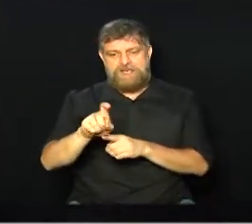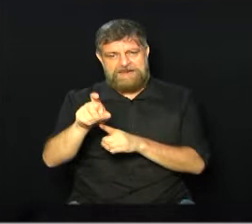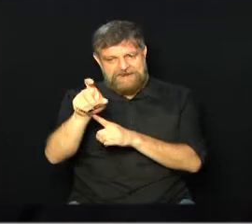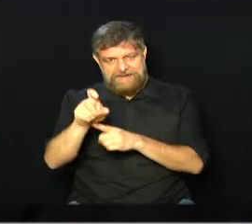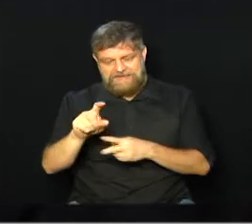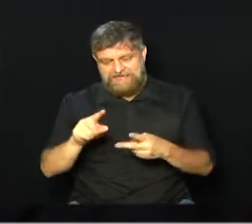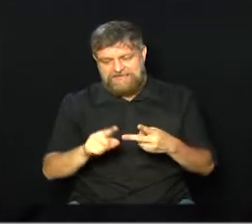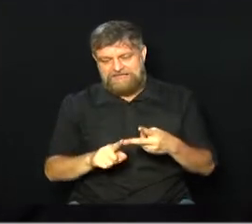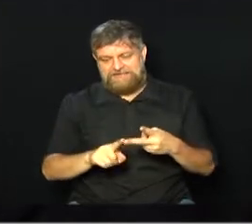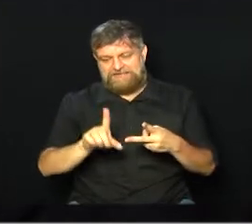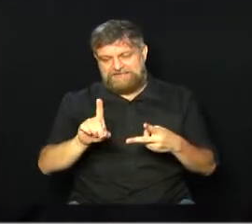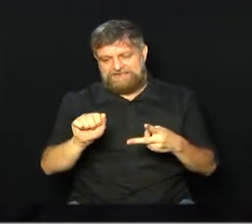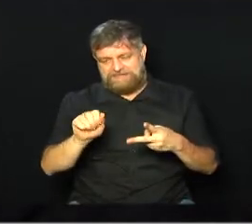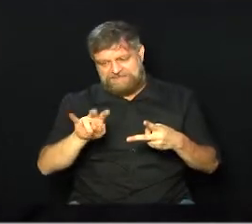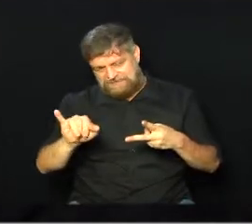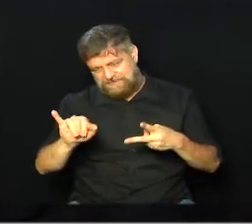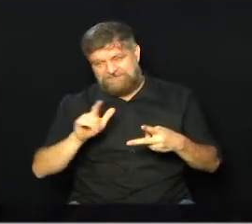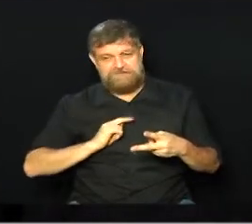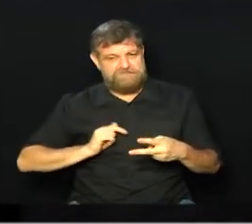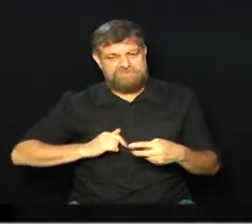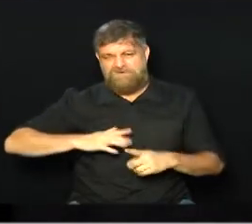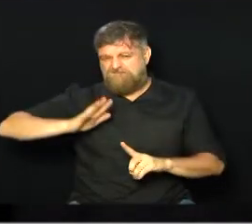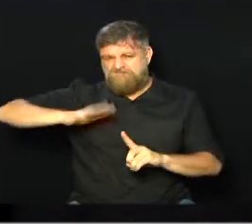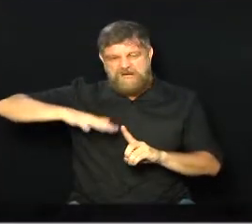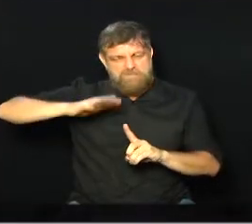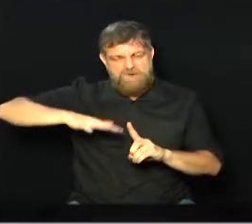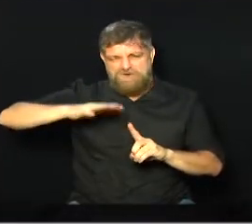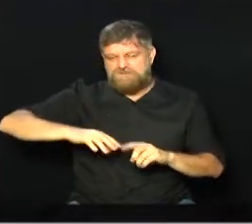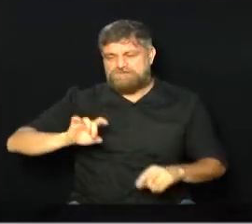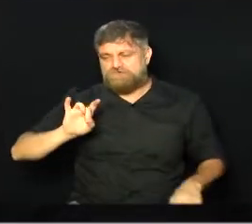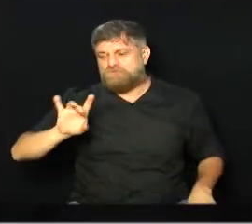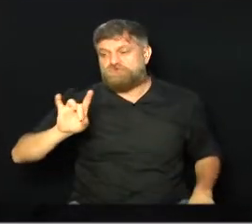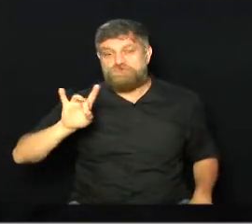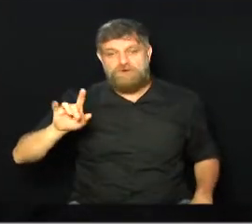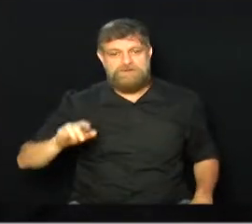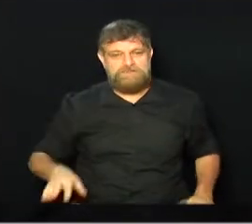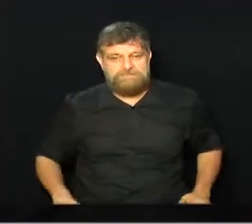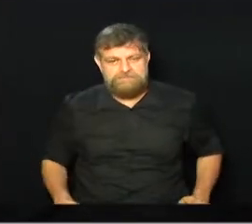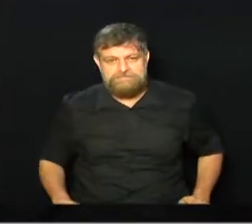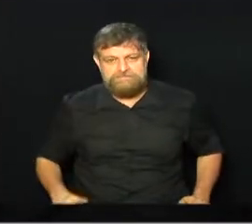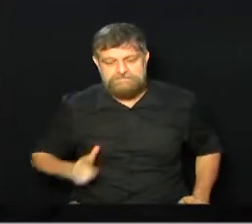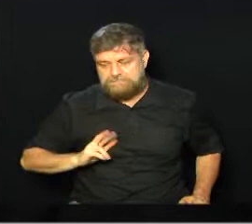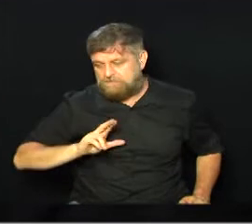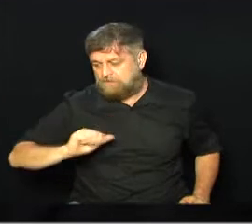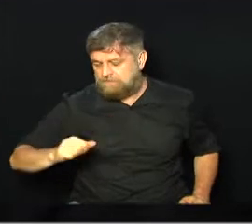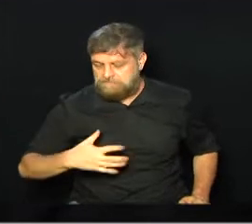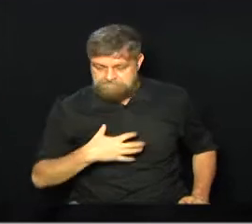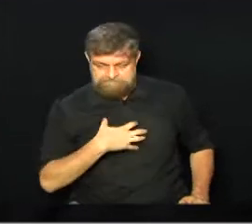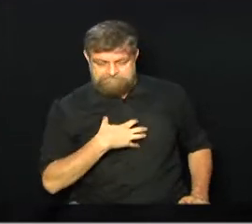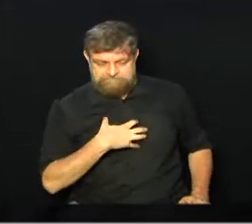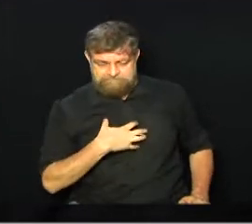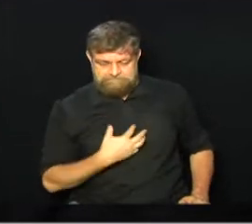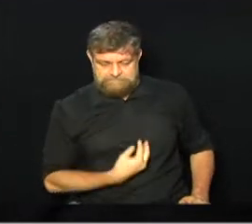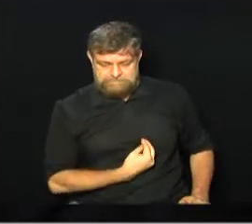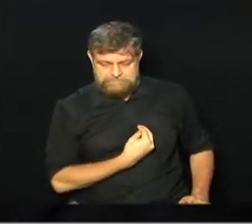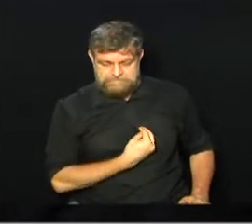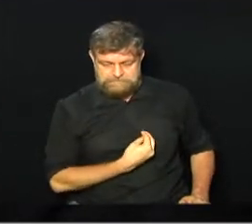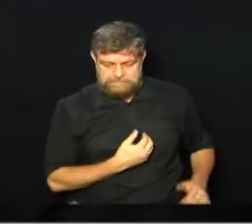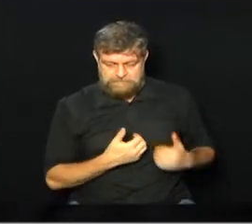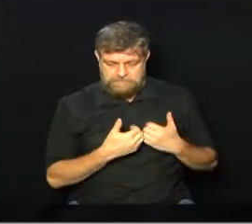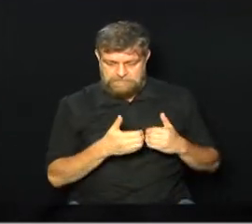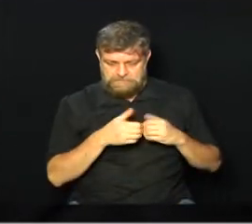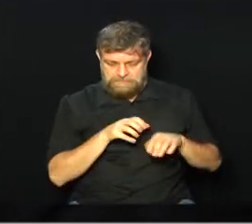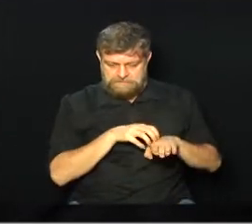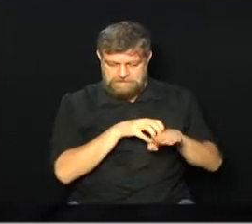só máquina no Fenerbahçe. Sim. E nunca tinha vivido aquilo. A gente entrou no ônibus para ir,